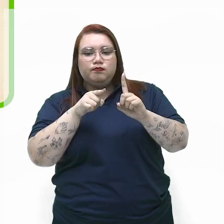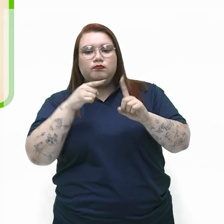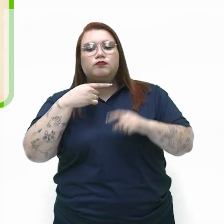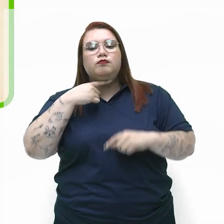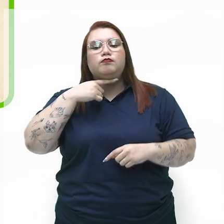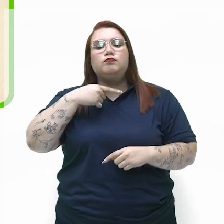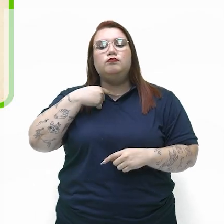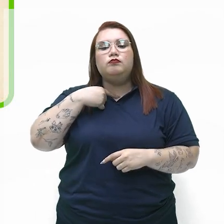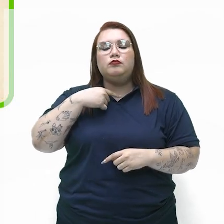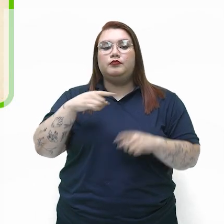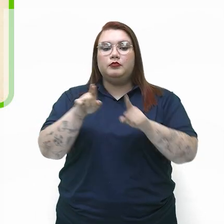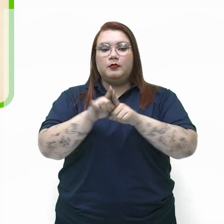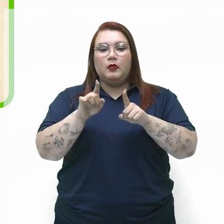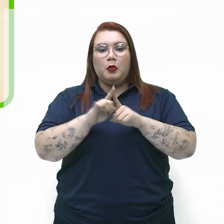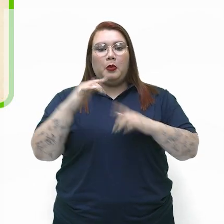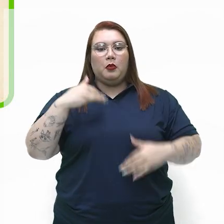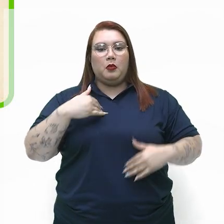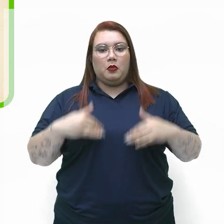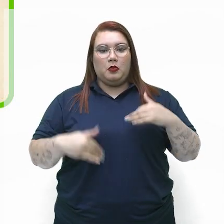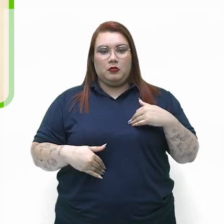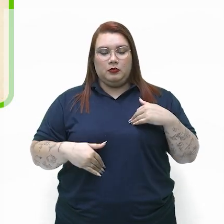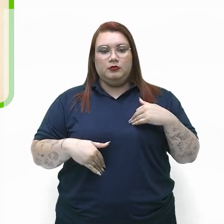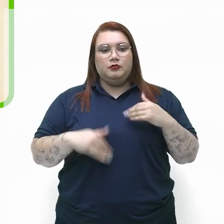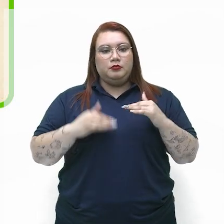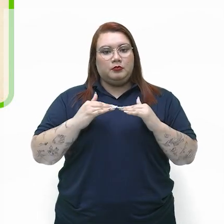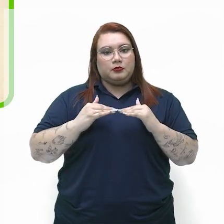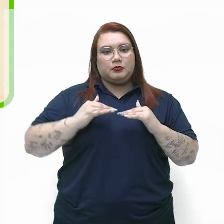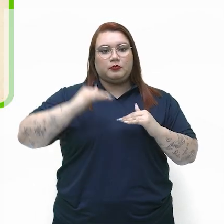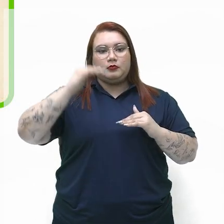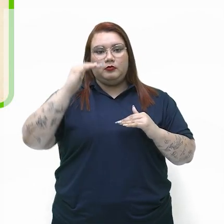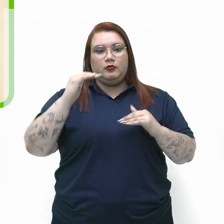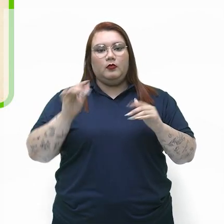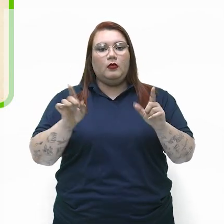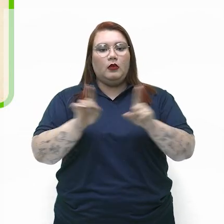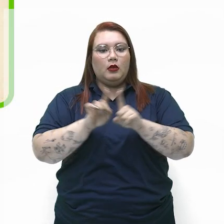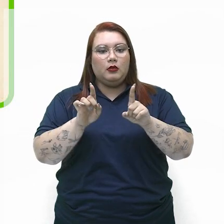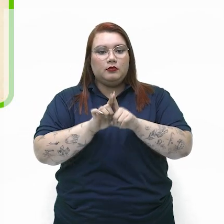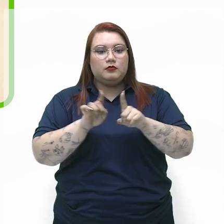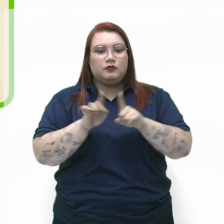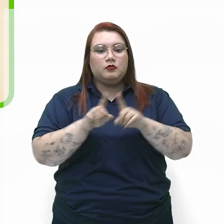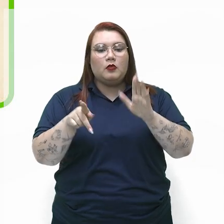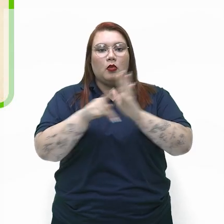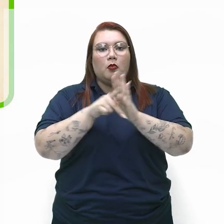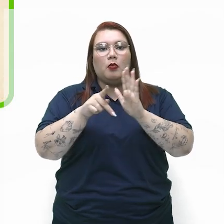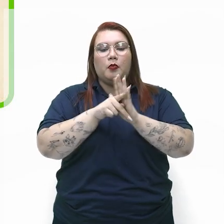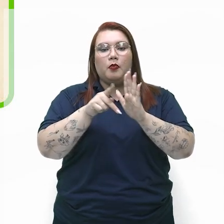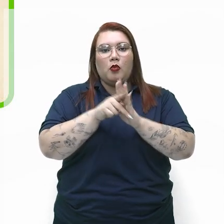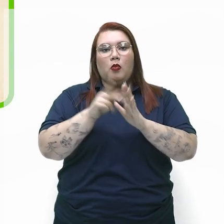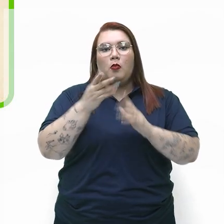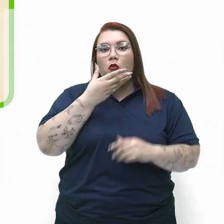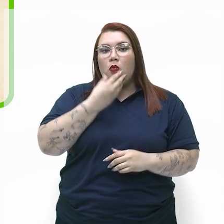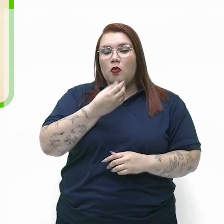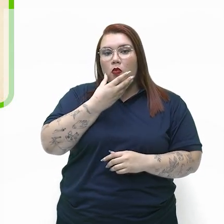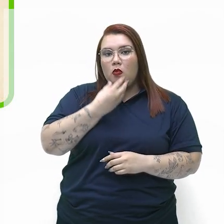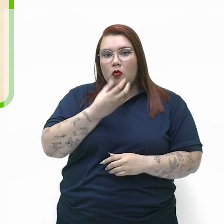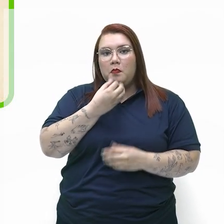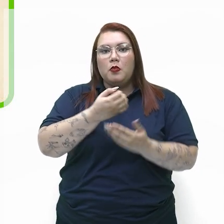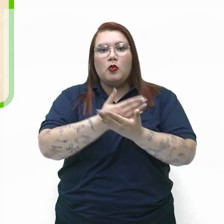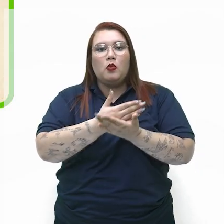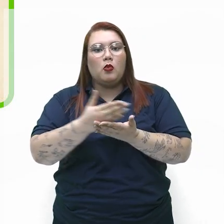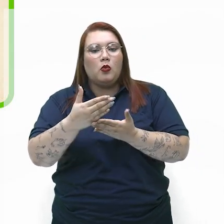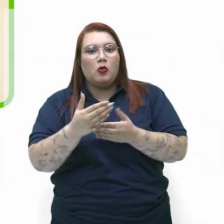do homem. E o desenvolvimento muscular. Nós temos também aí o desenvolvimento das genitais externas, né?